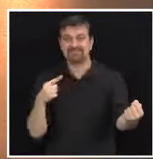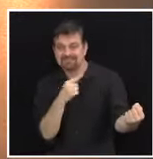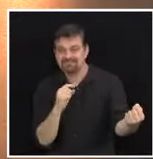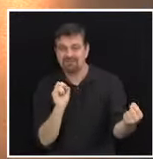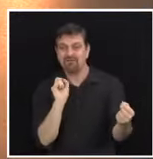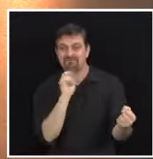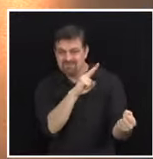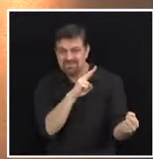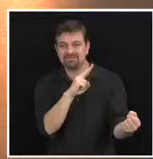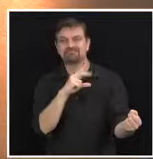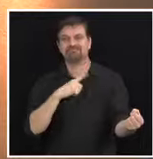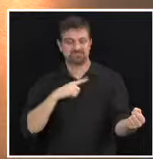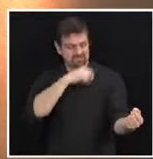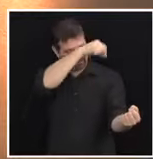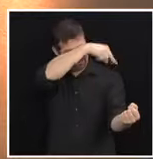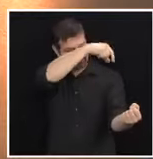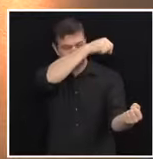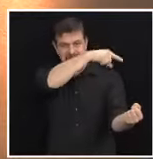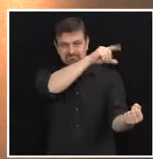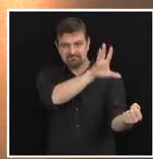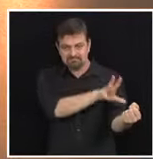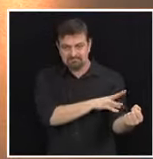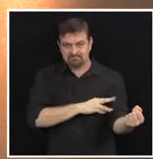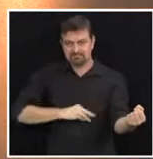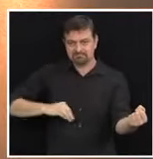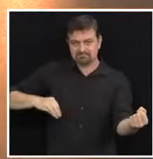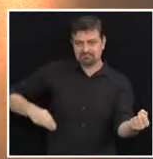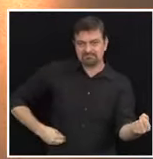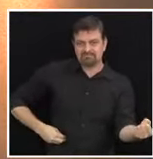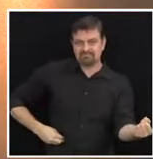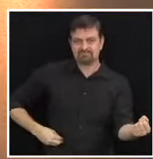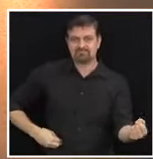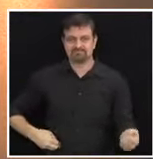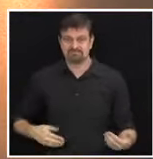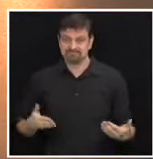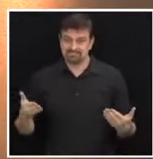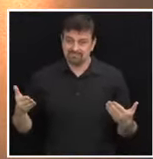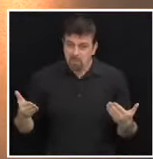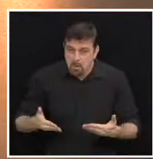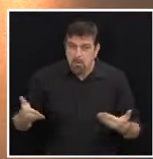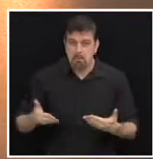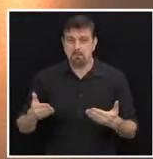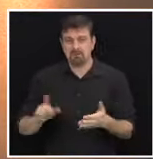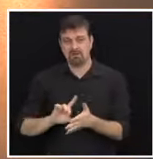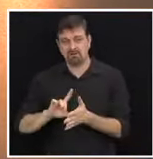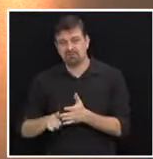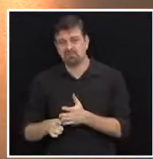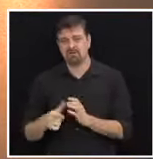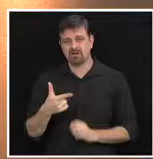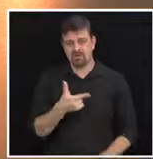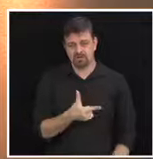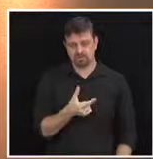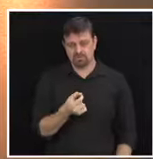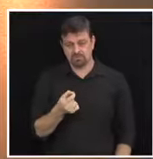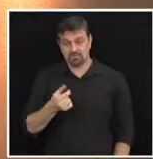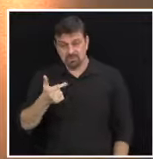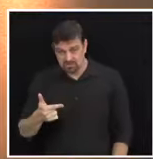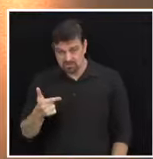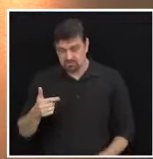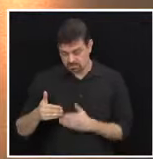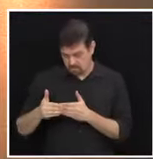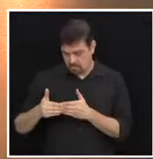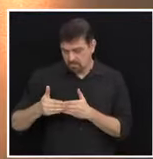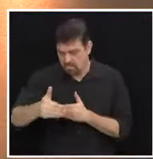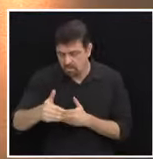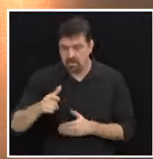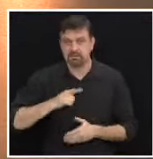infelizmente, acometido por esse vírus. E hoje, depois de 2002 para cá, existem